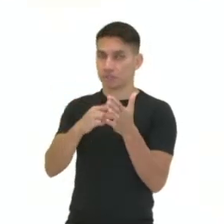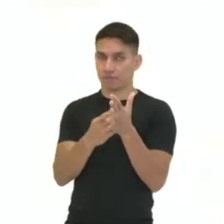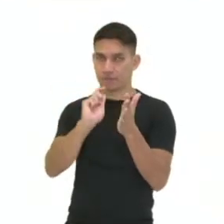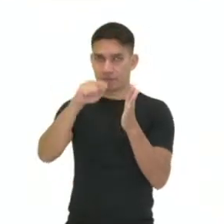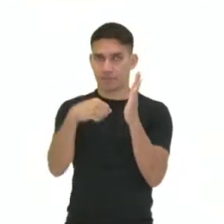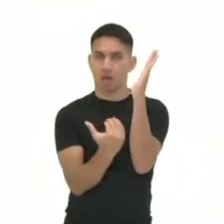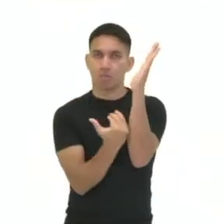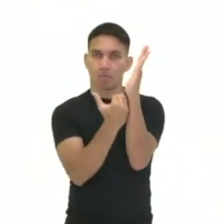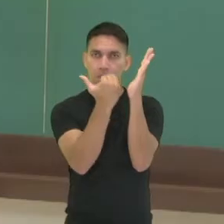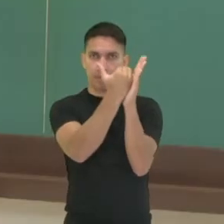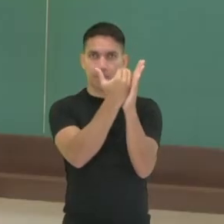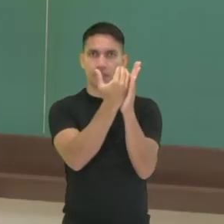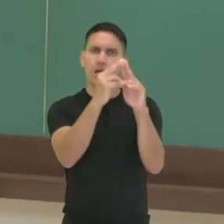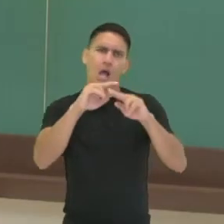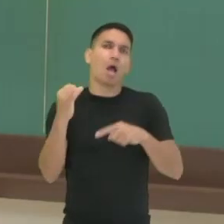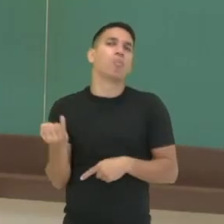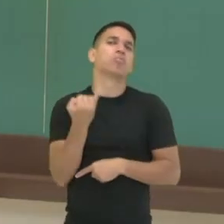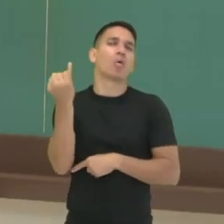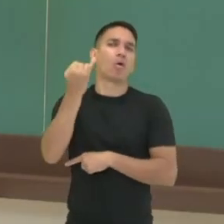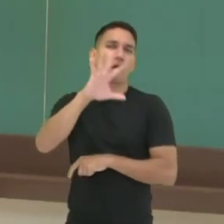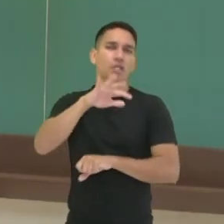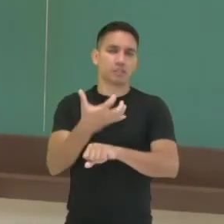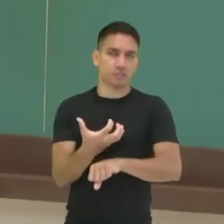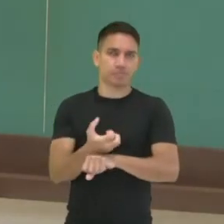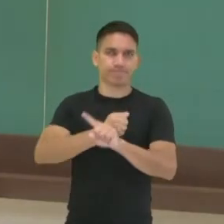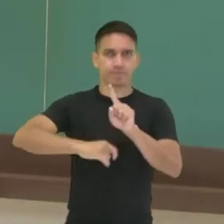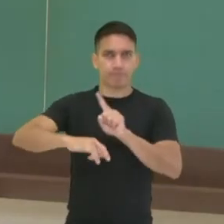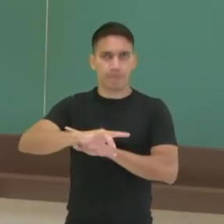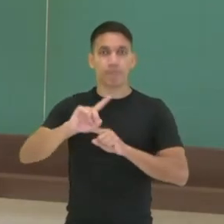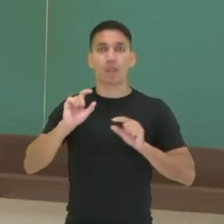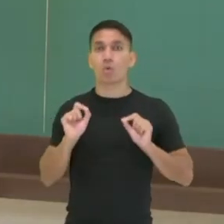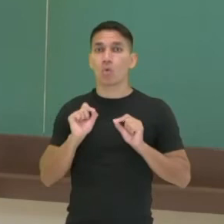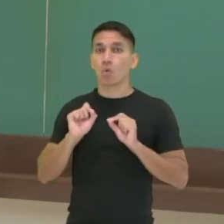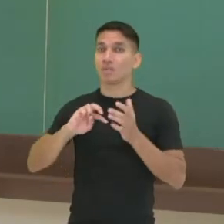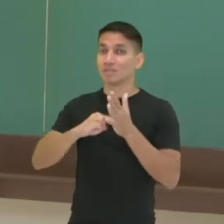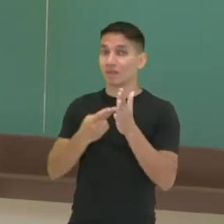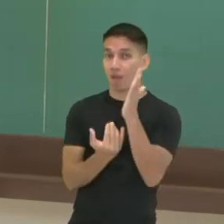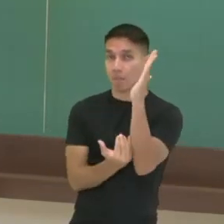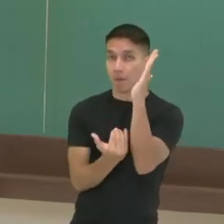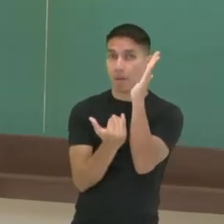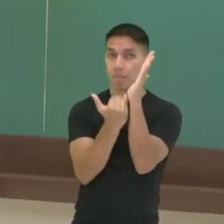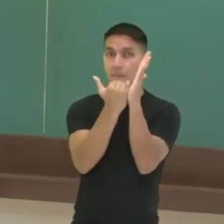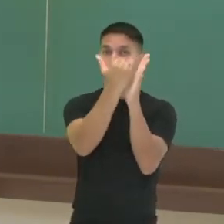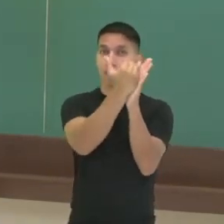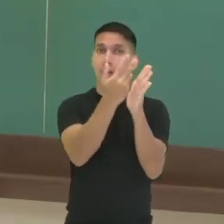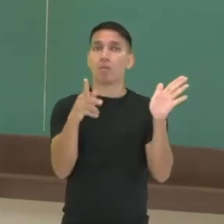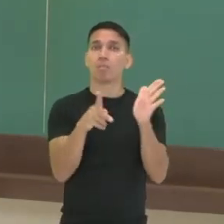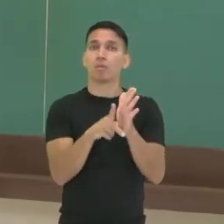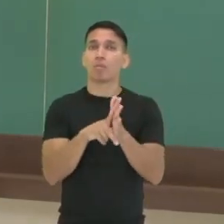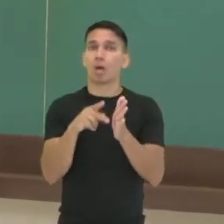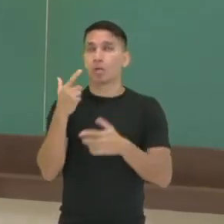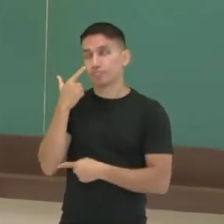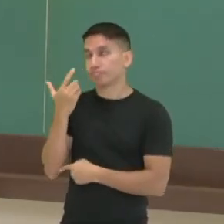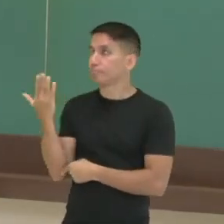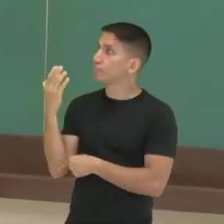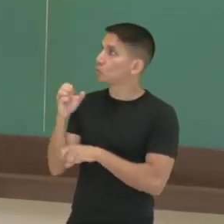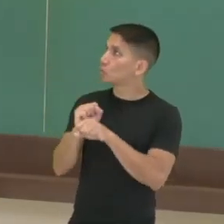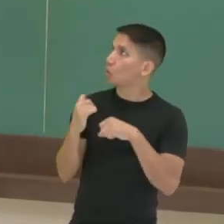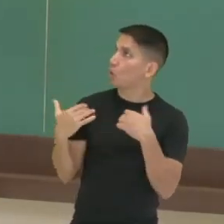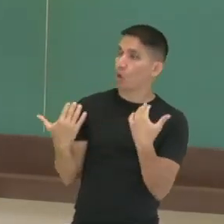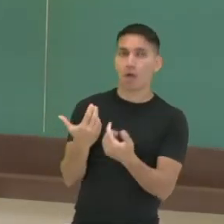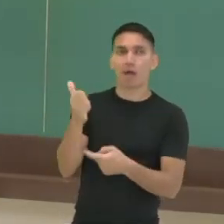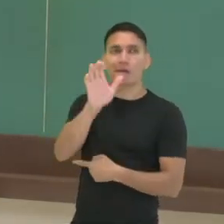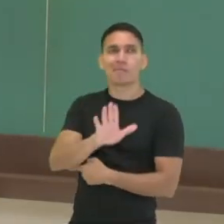significa camadas. Então, o termo estratificação significa camadas, estratos sociais. Aqui a gente